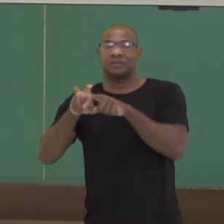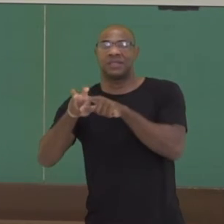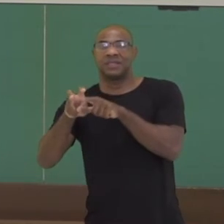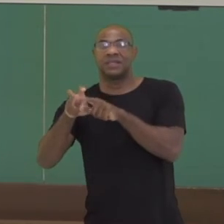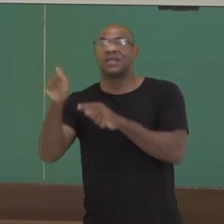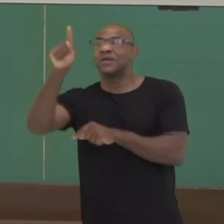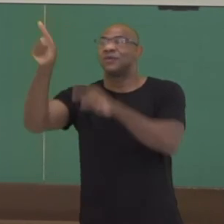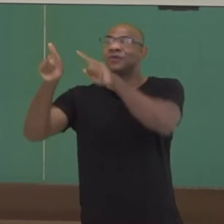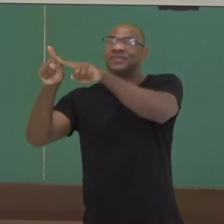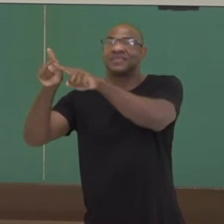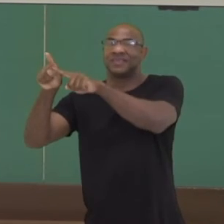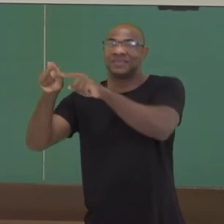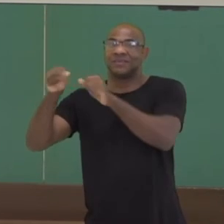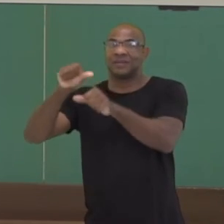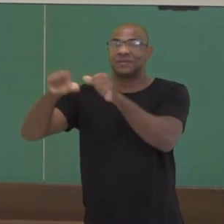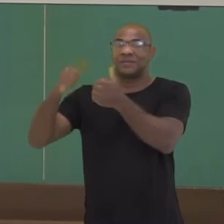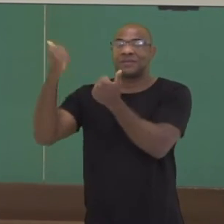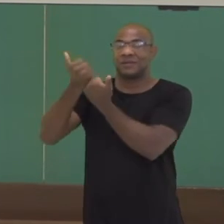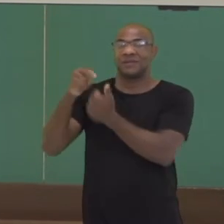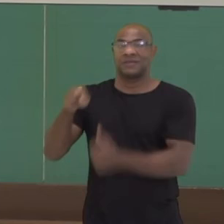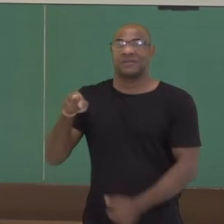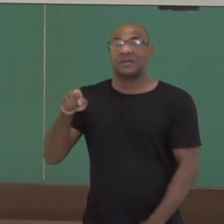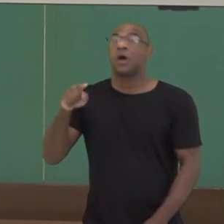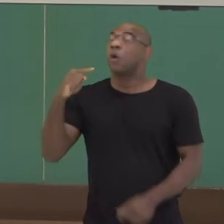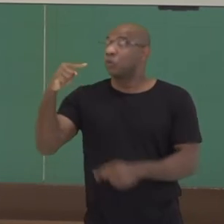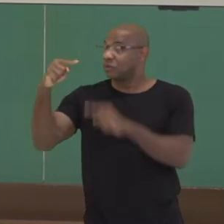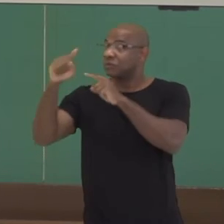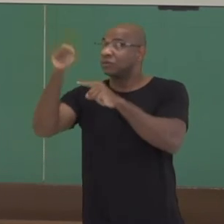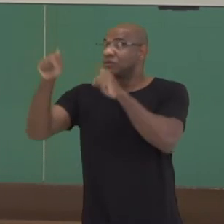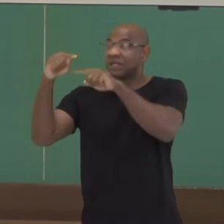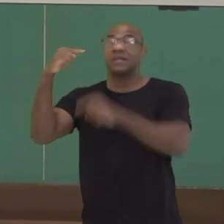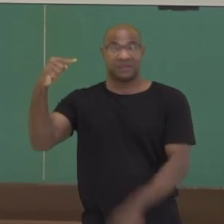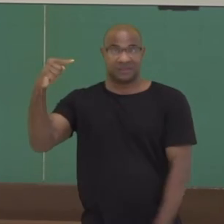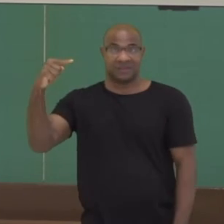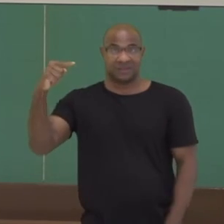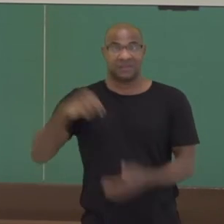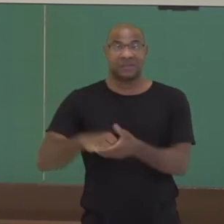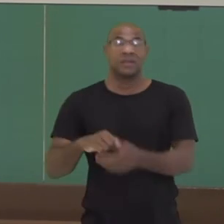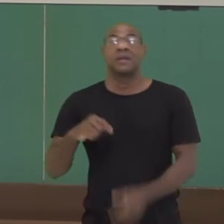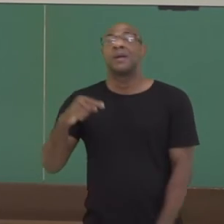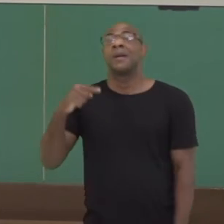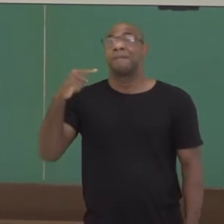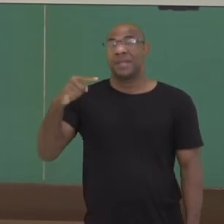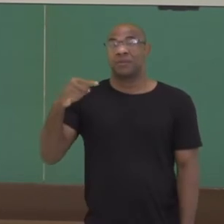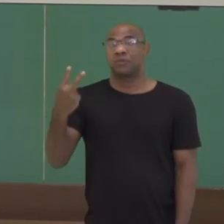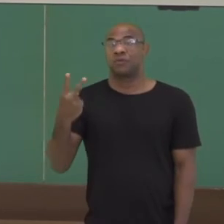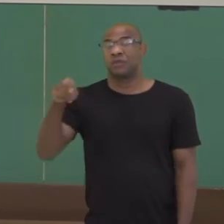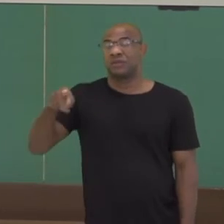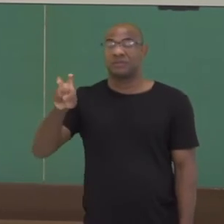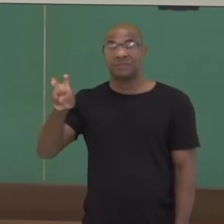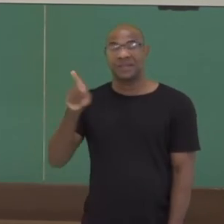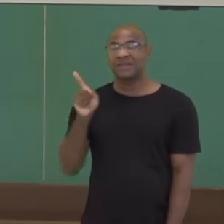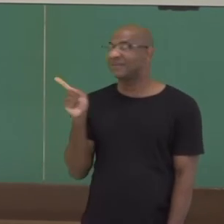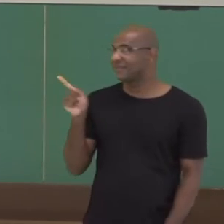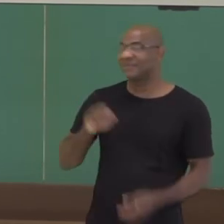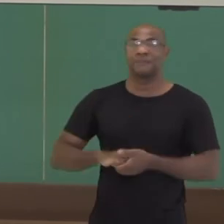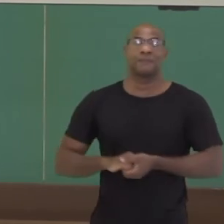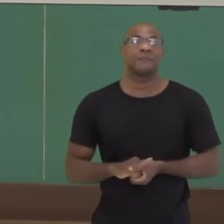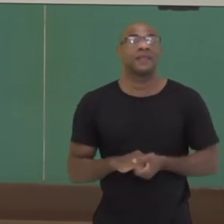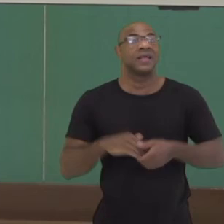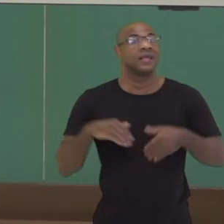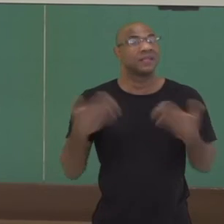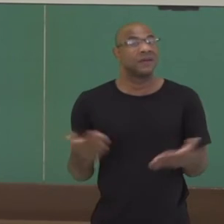z, olha lá, cuidado, né? O z é negativo, por menos 2,5, que foi o que eu calculei no cantinho.